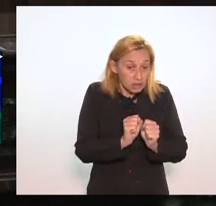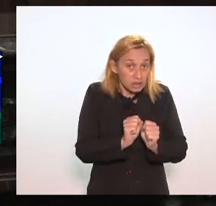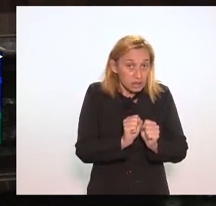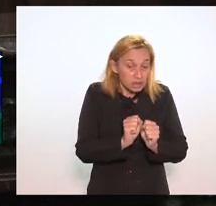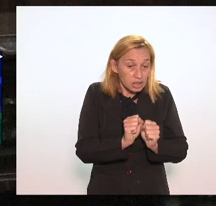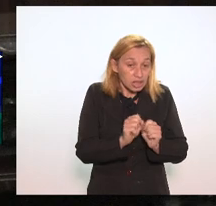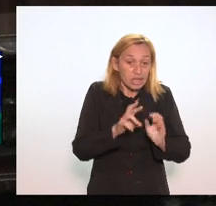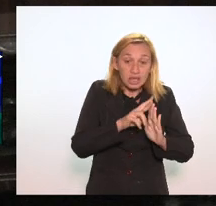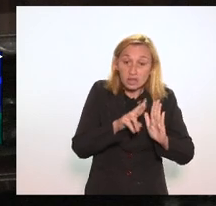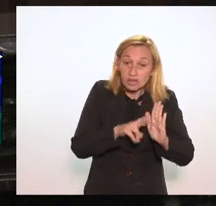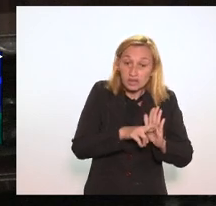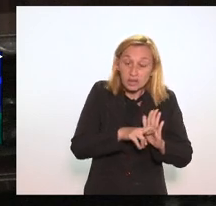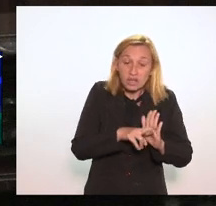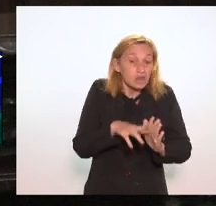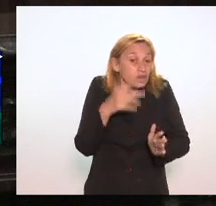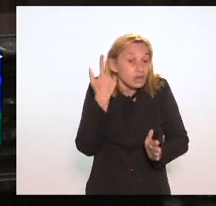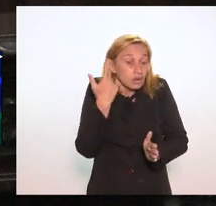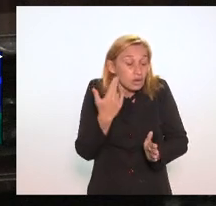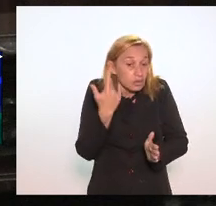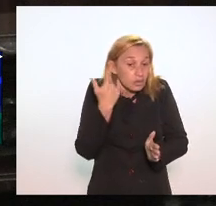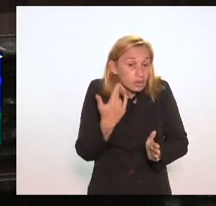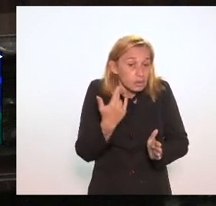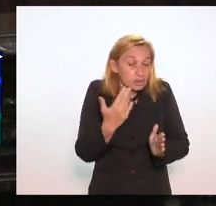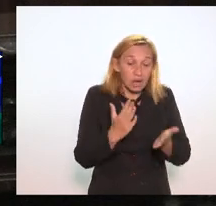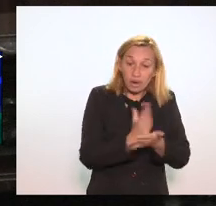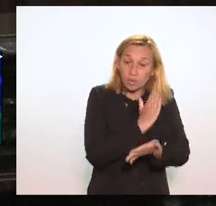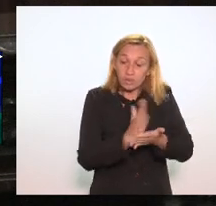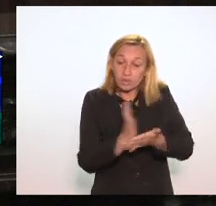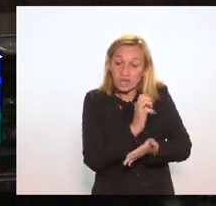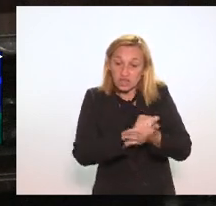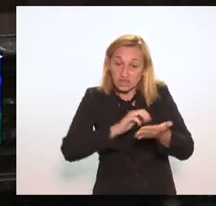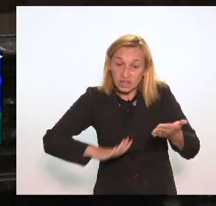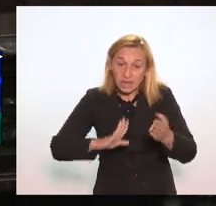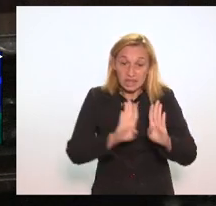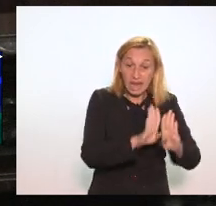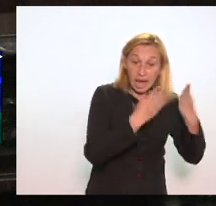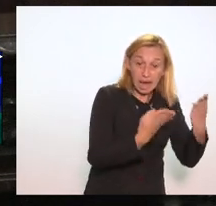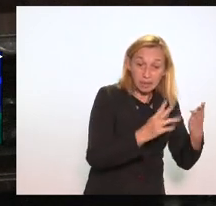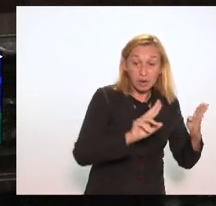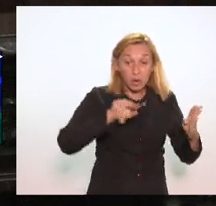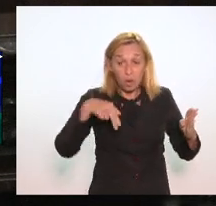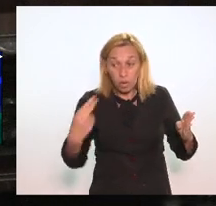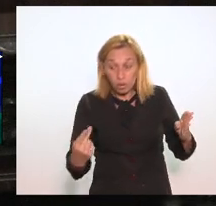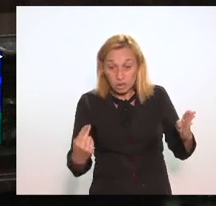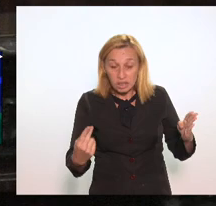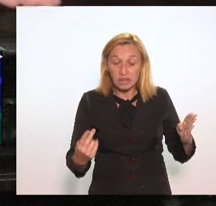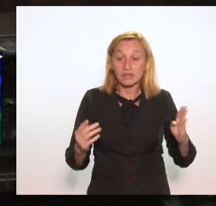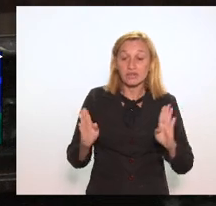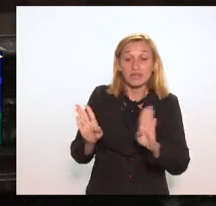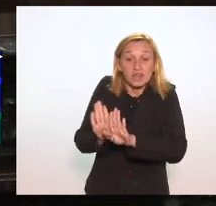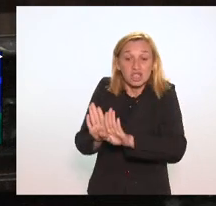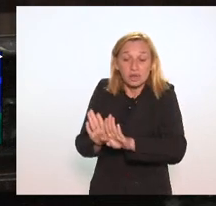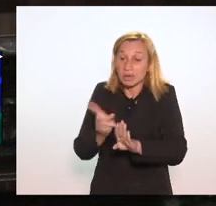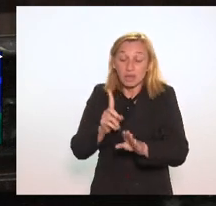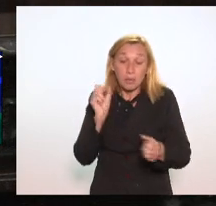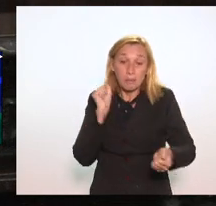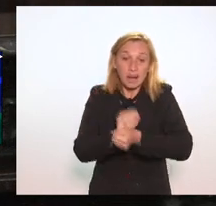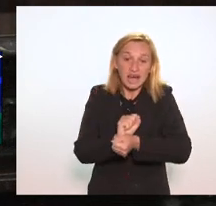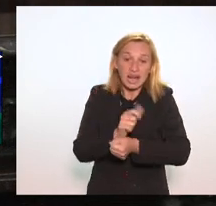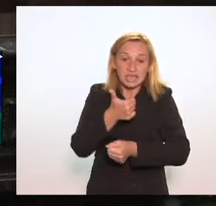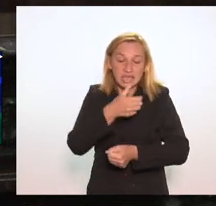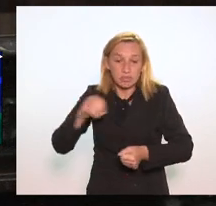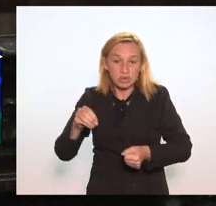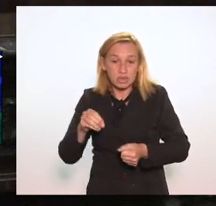não essenciais você permanecer algumas atividades abertas para que a economia não pare cem porcento